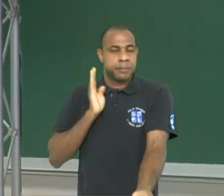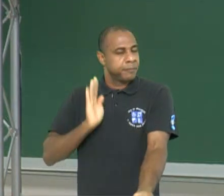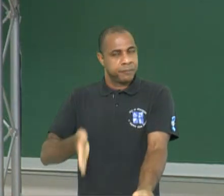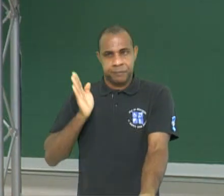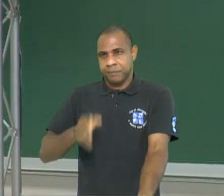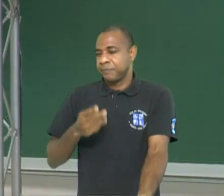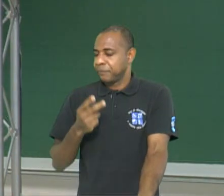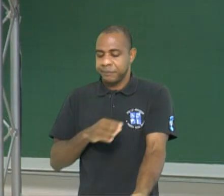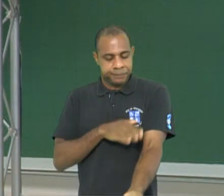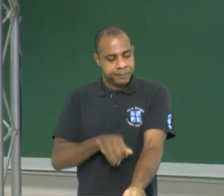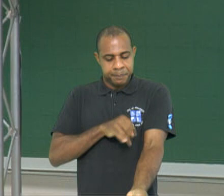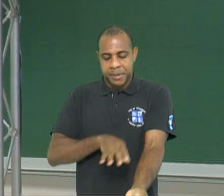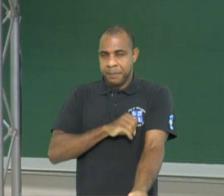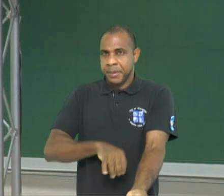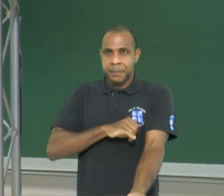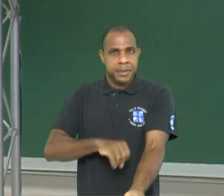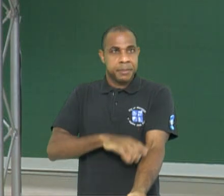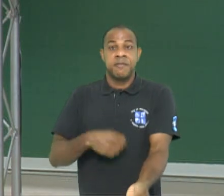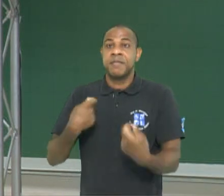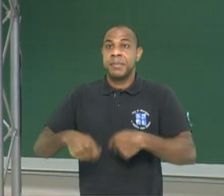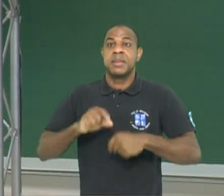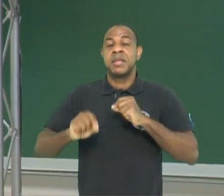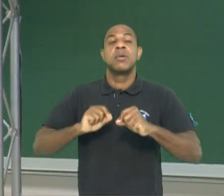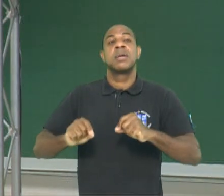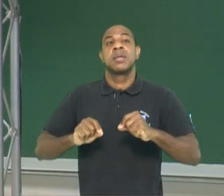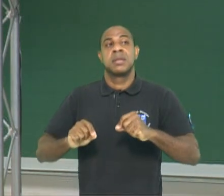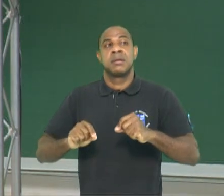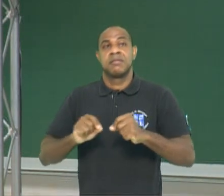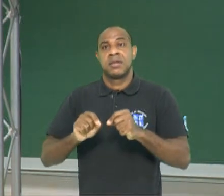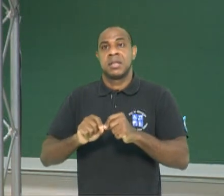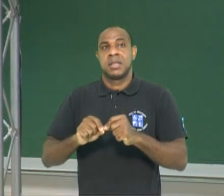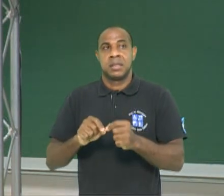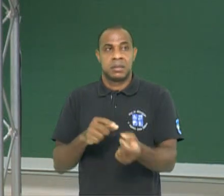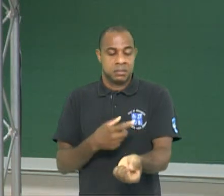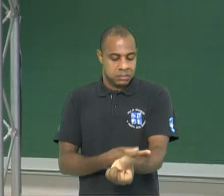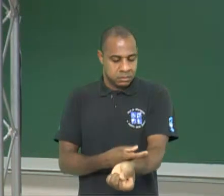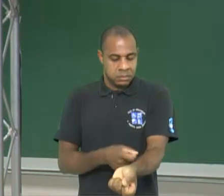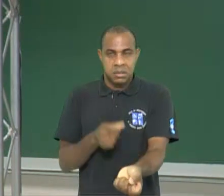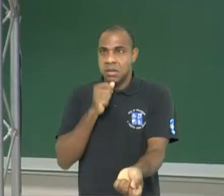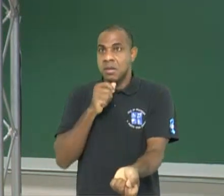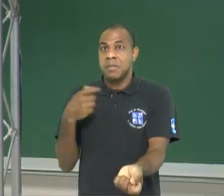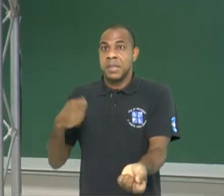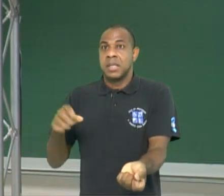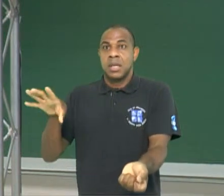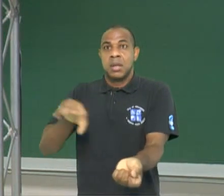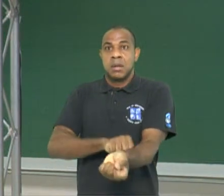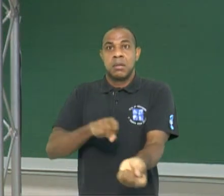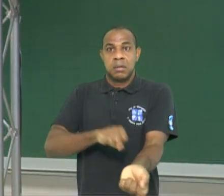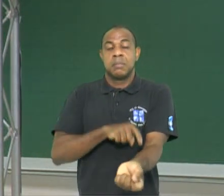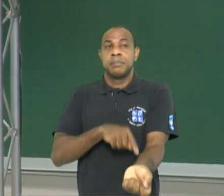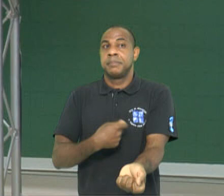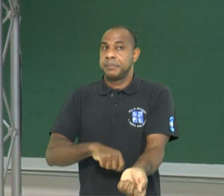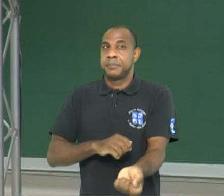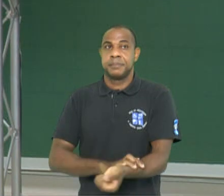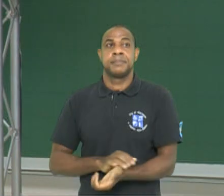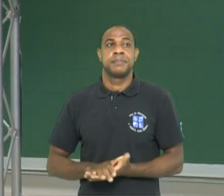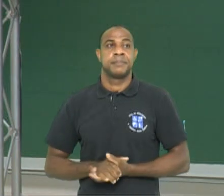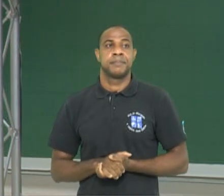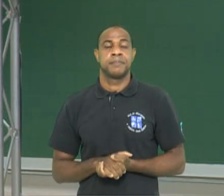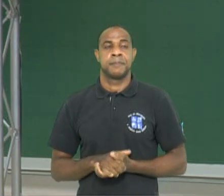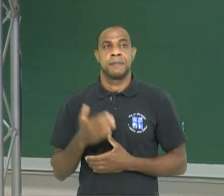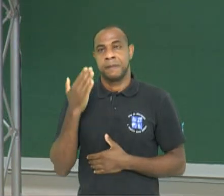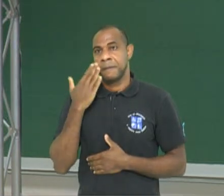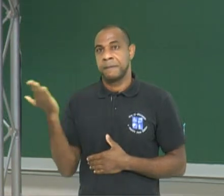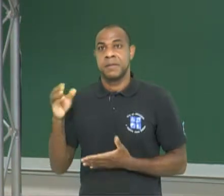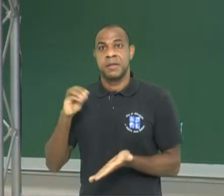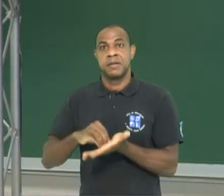muito tempo e vai precisar fazer, né, uma transfusão justamente desses elementos, esses fatores de coagulação que